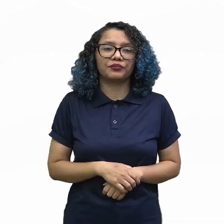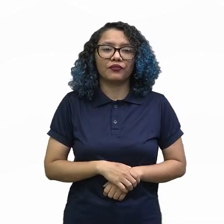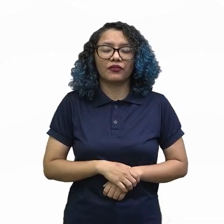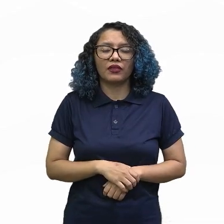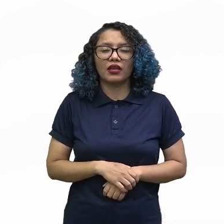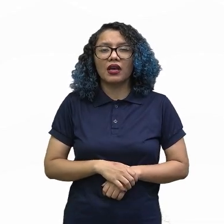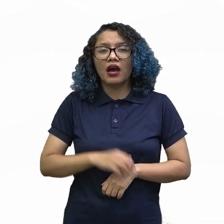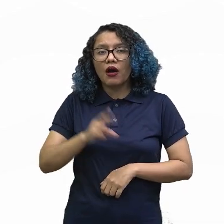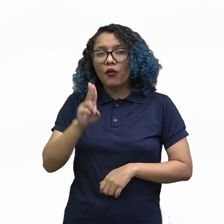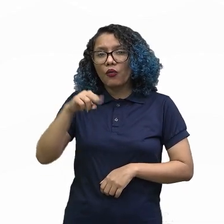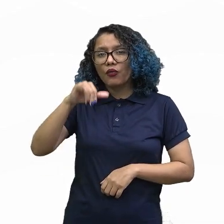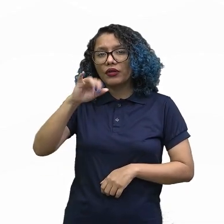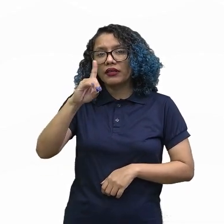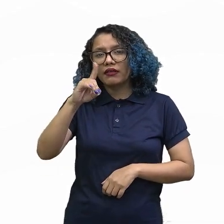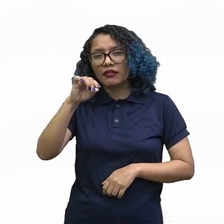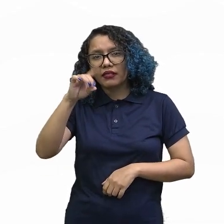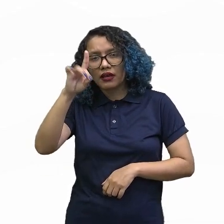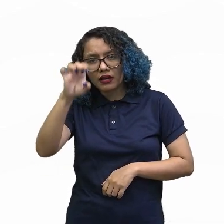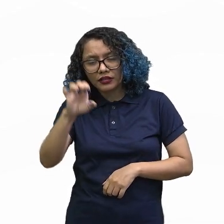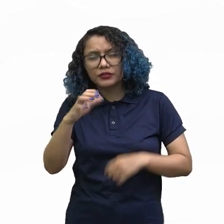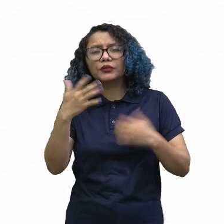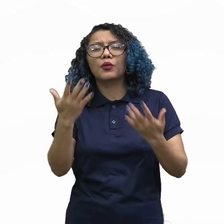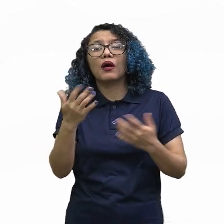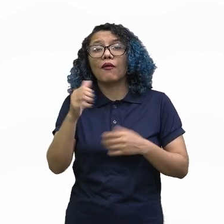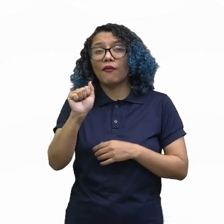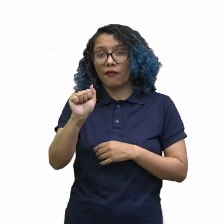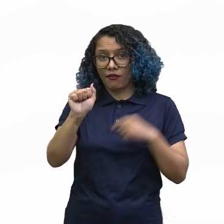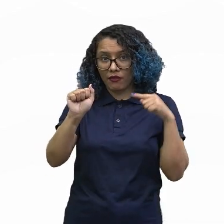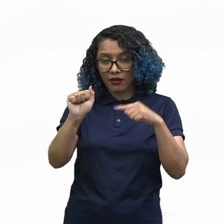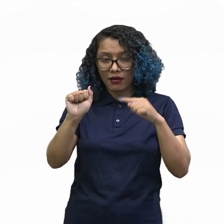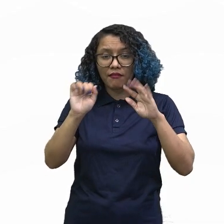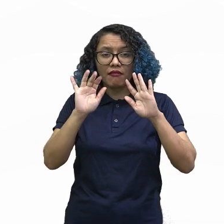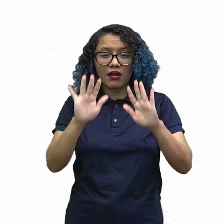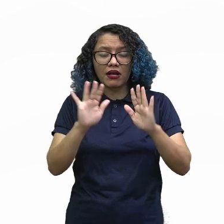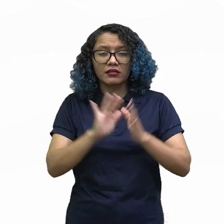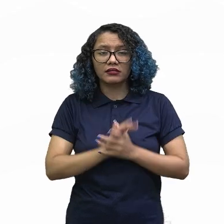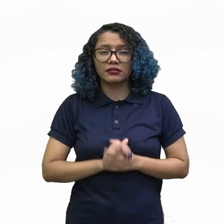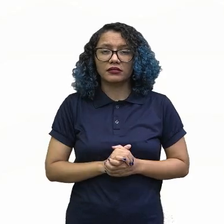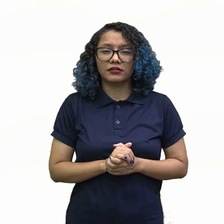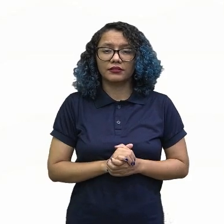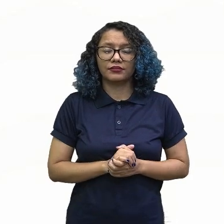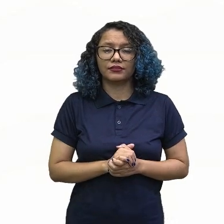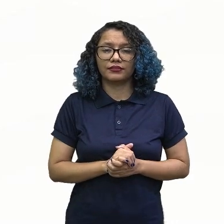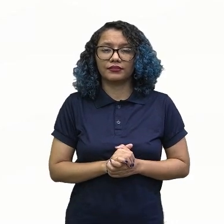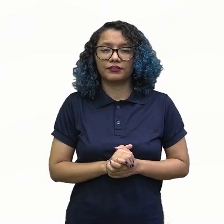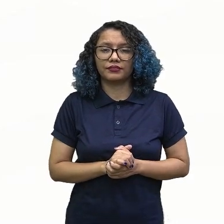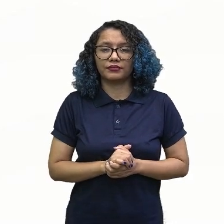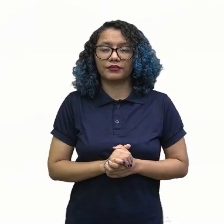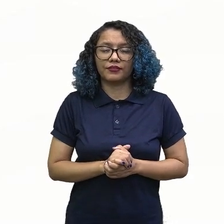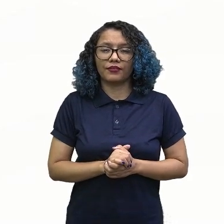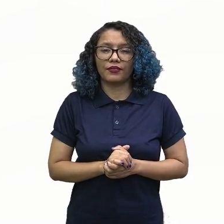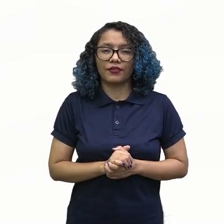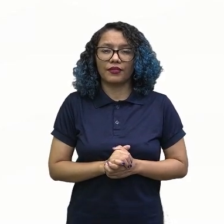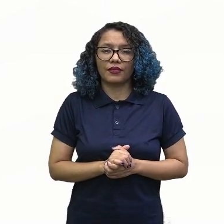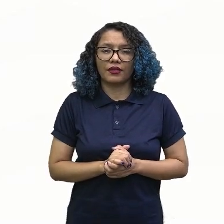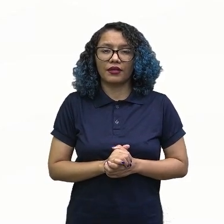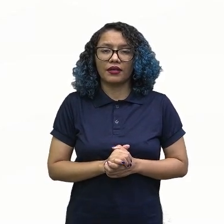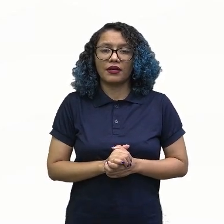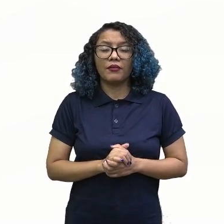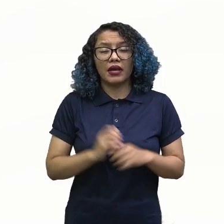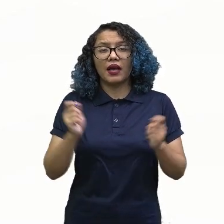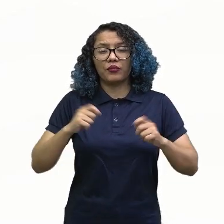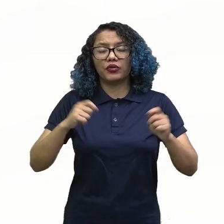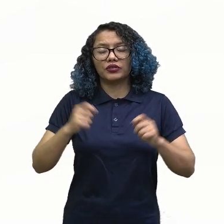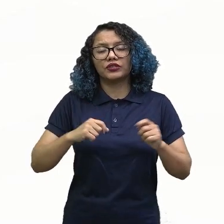o ampere. Só que essa corrente, ela é dada no nosso cotidiano